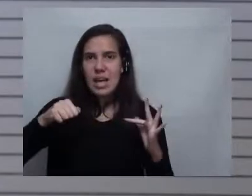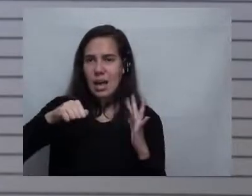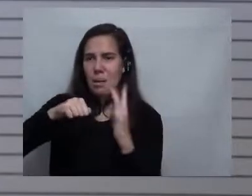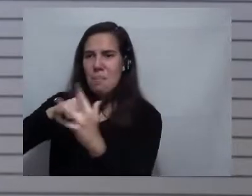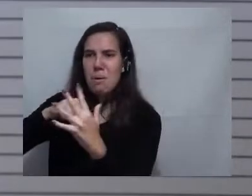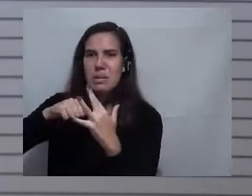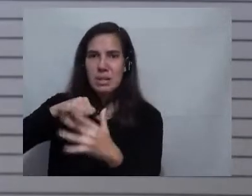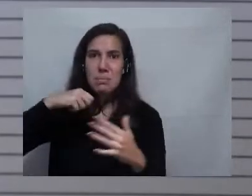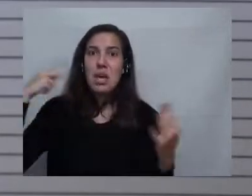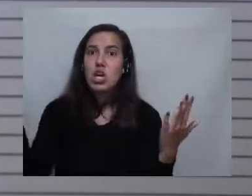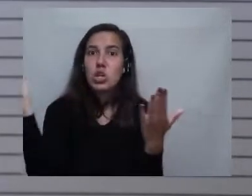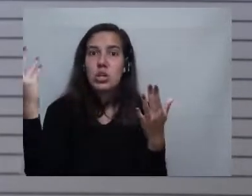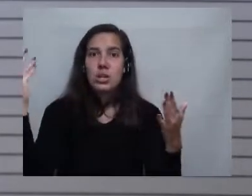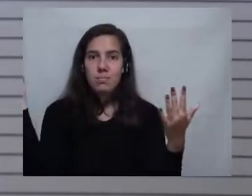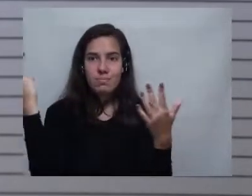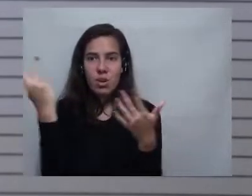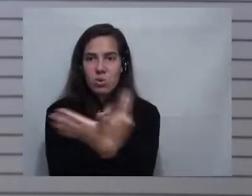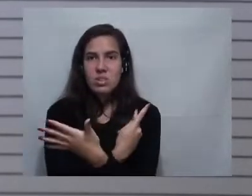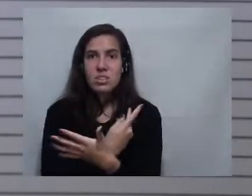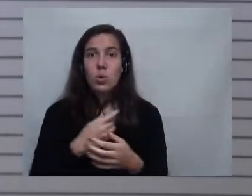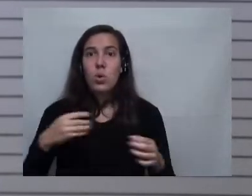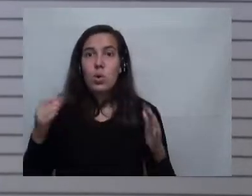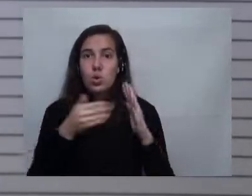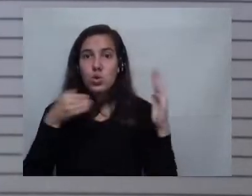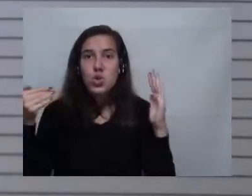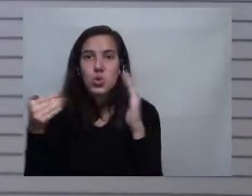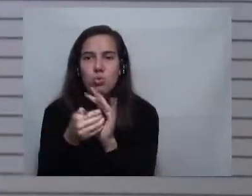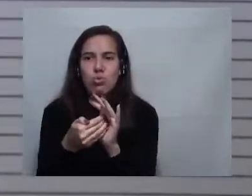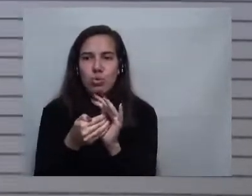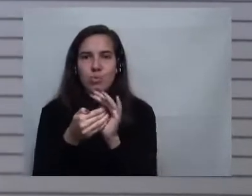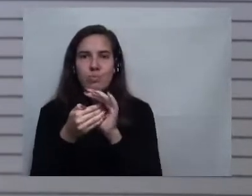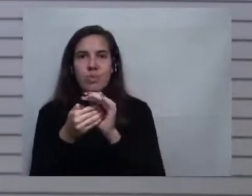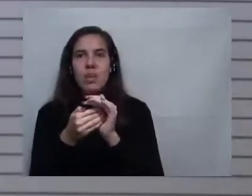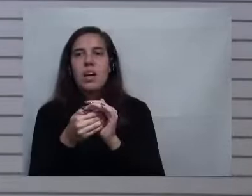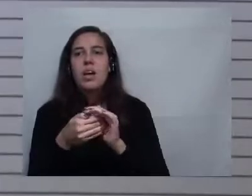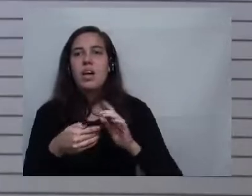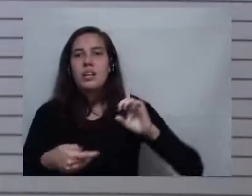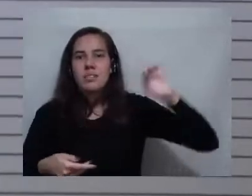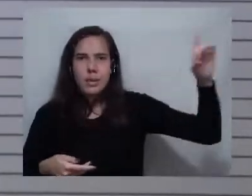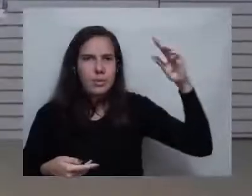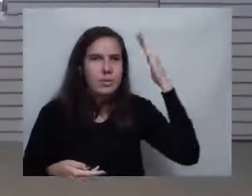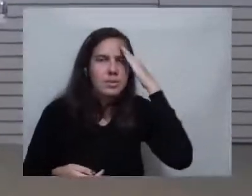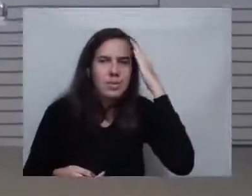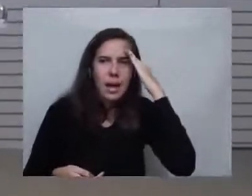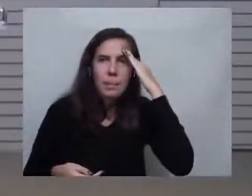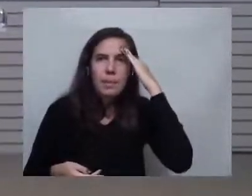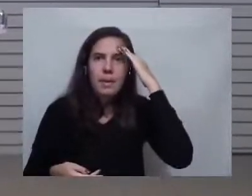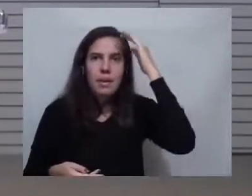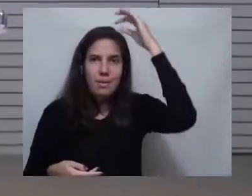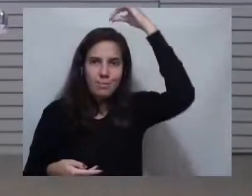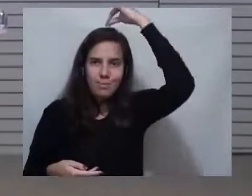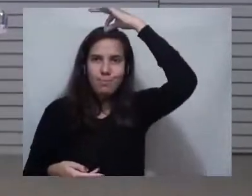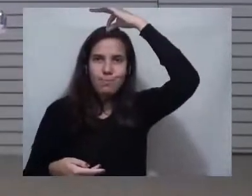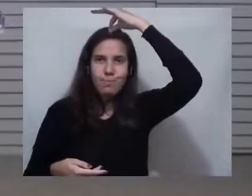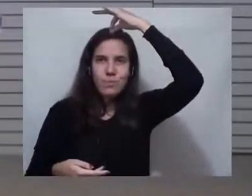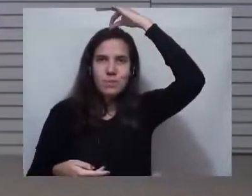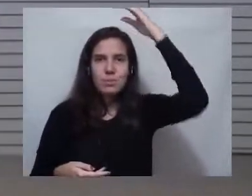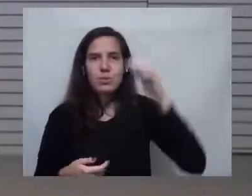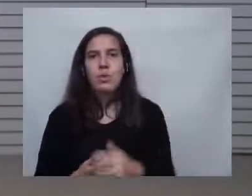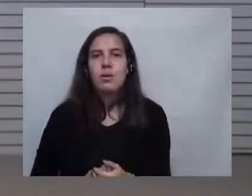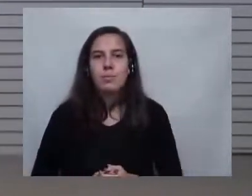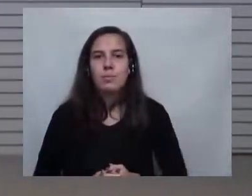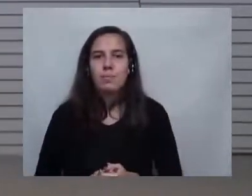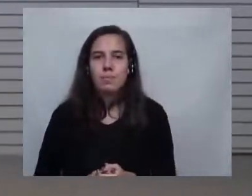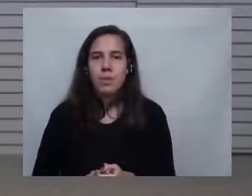pandemia espiritual um de nós como estamos vivendo tão terrenamente nós estamos perdendo a